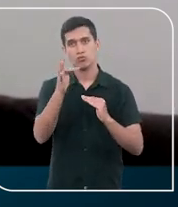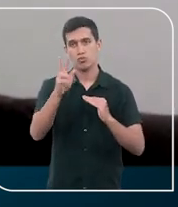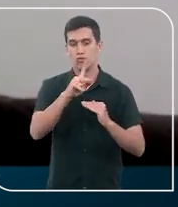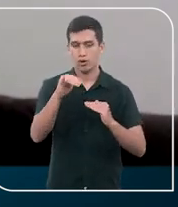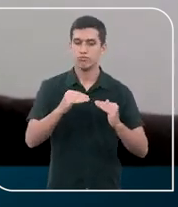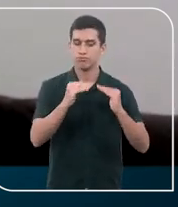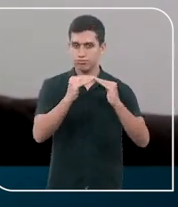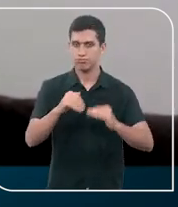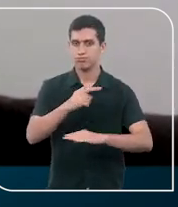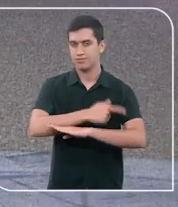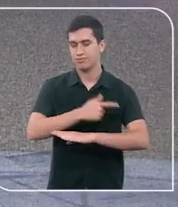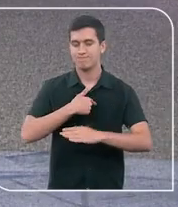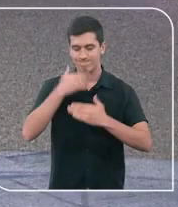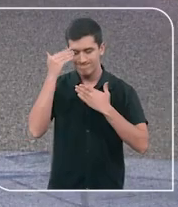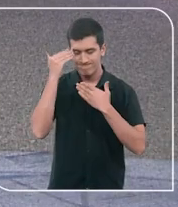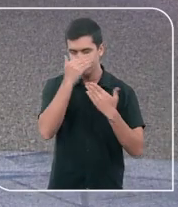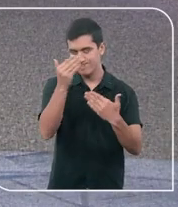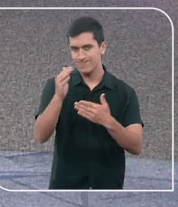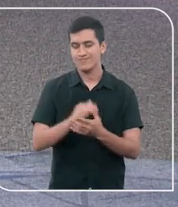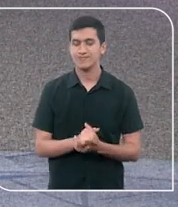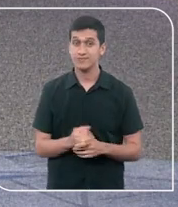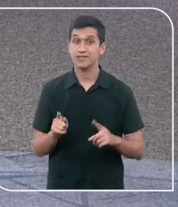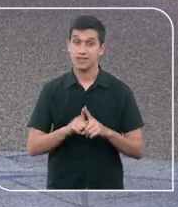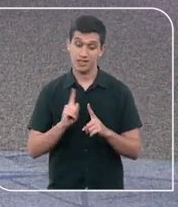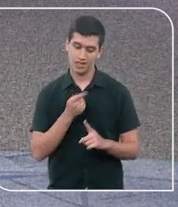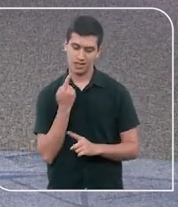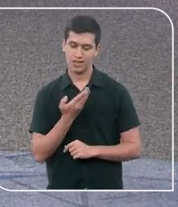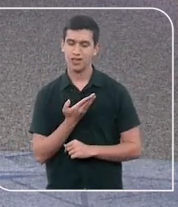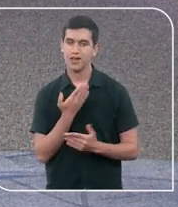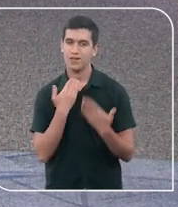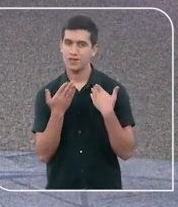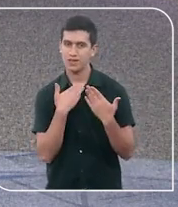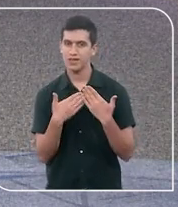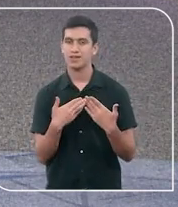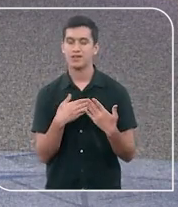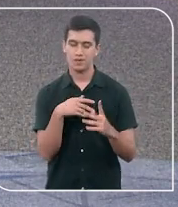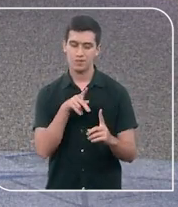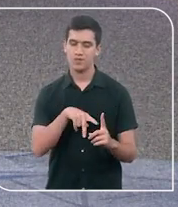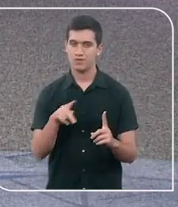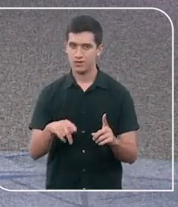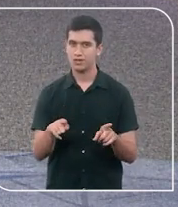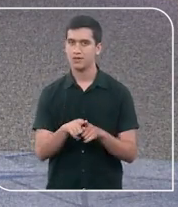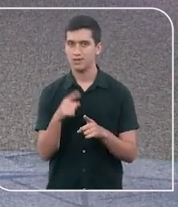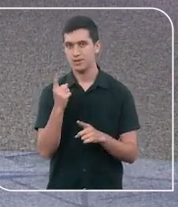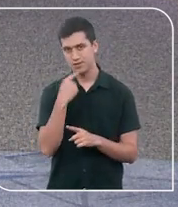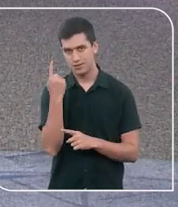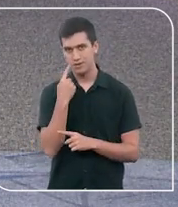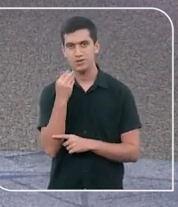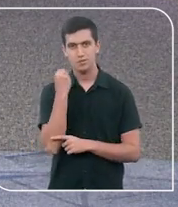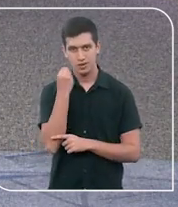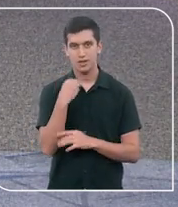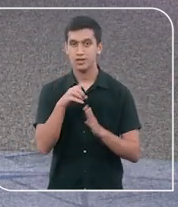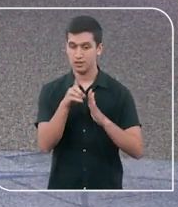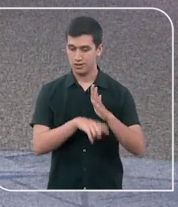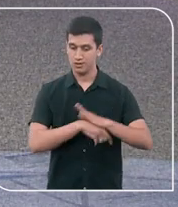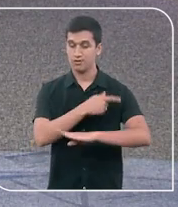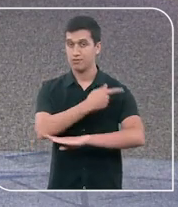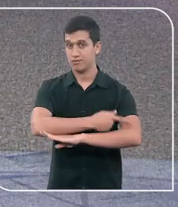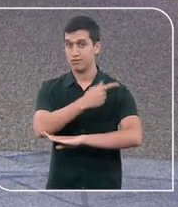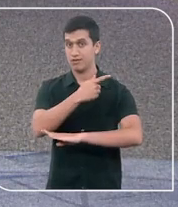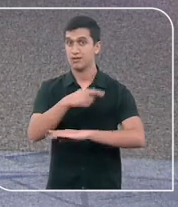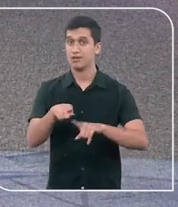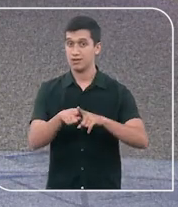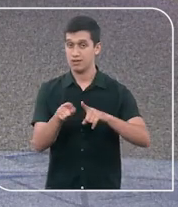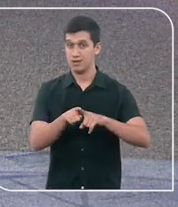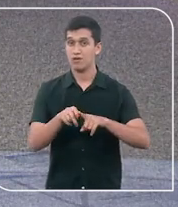coloco à disposição. Também conversamos com o nosso professor e advogado, especialista em direito condominial e